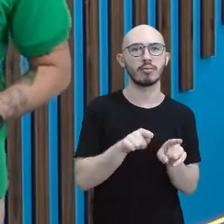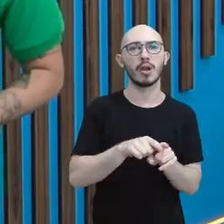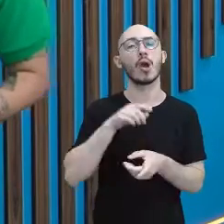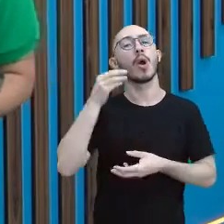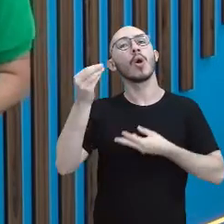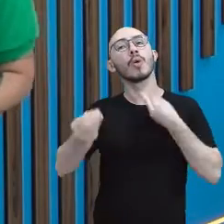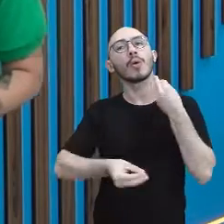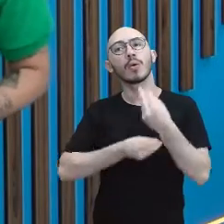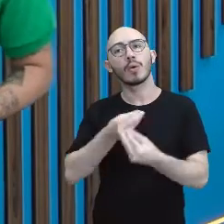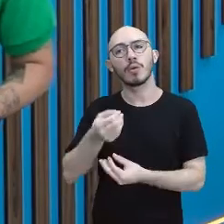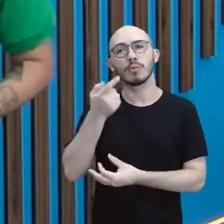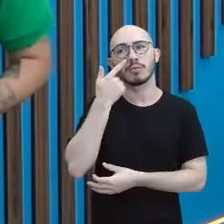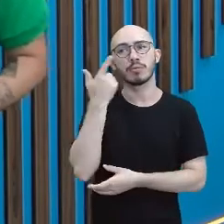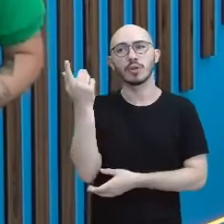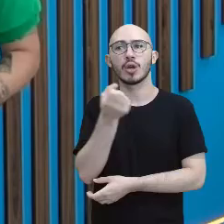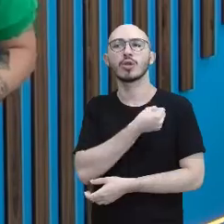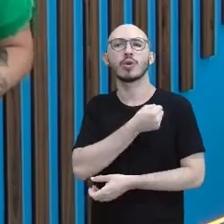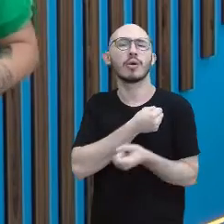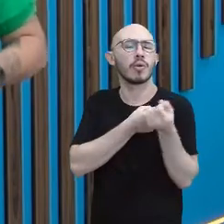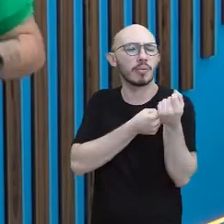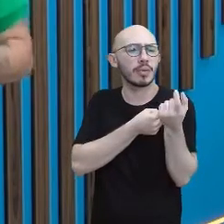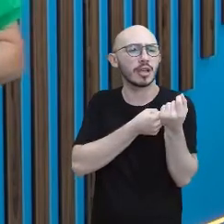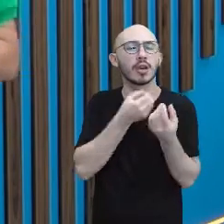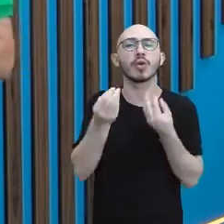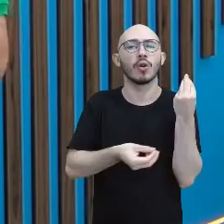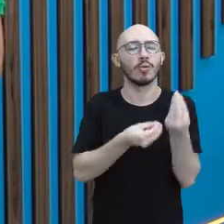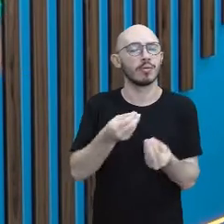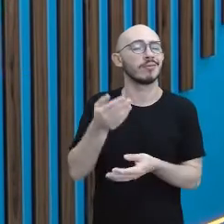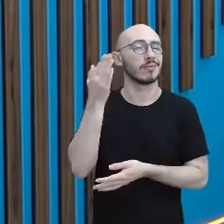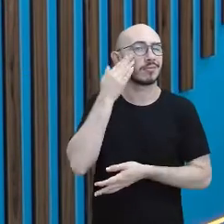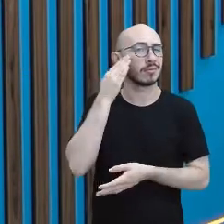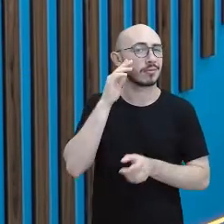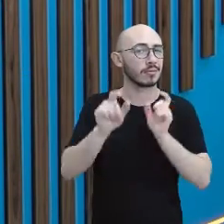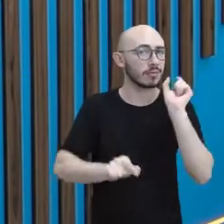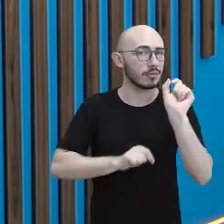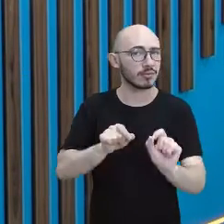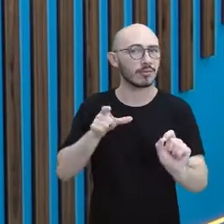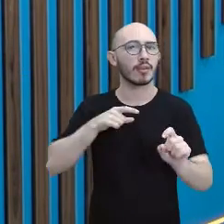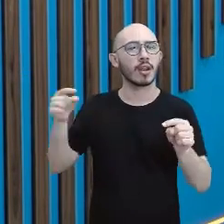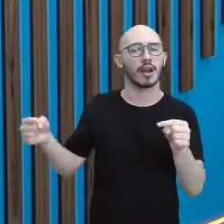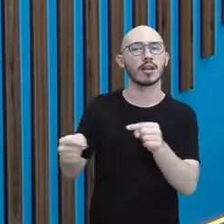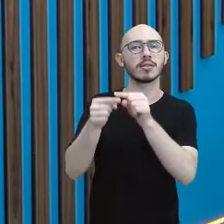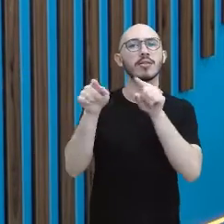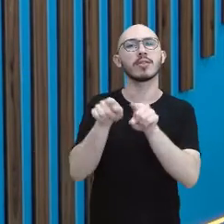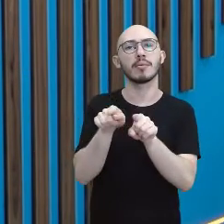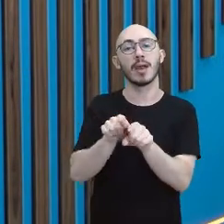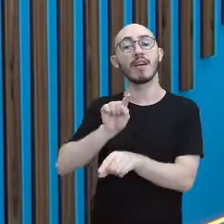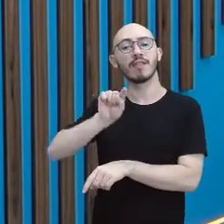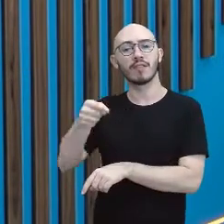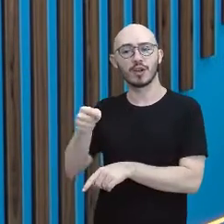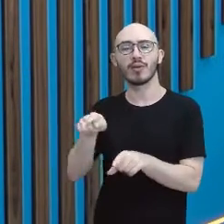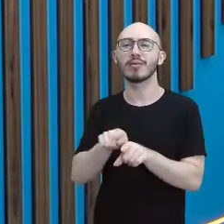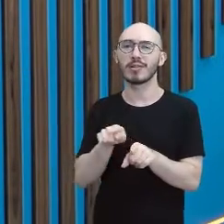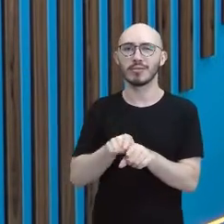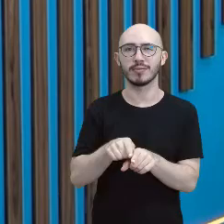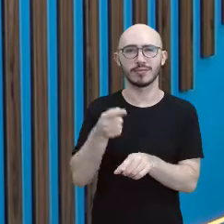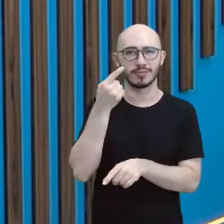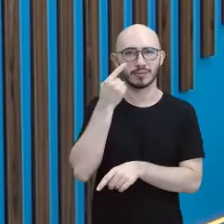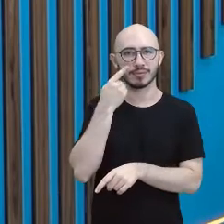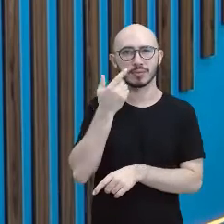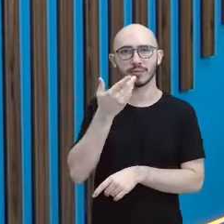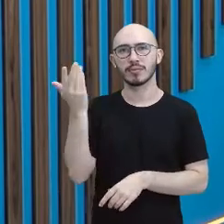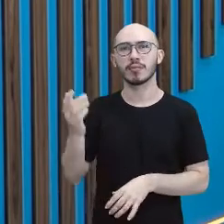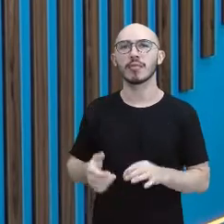é que eu faço isso para os números muito pequenos? Perceba que também vai ter a relação com as casas decimais. Nesse caso aqui,